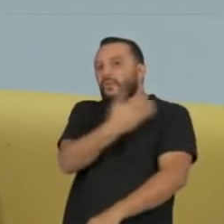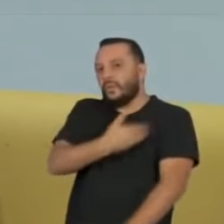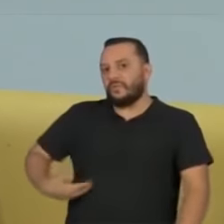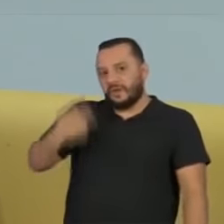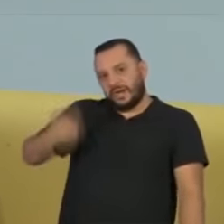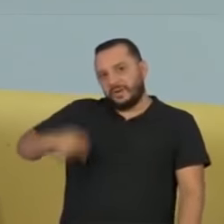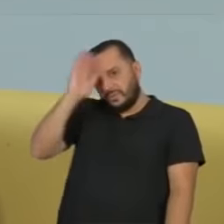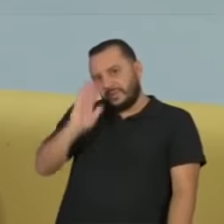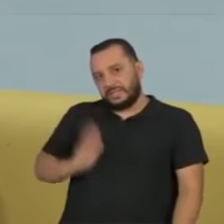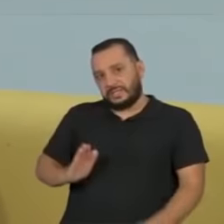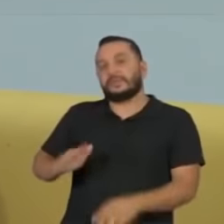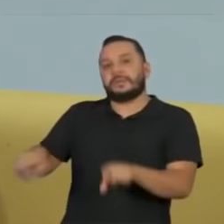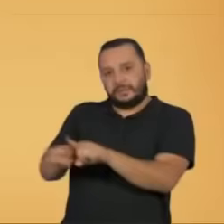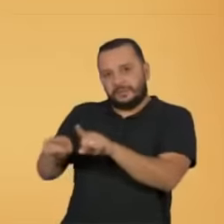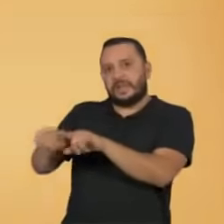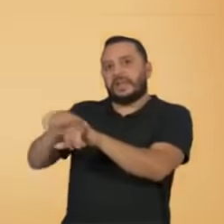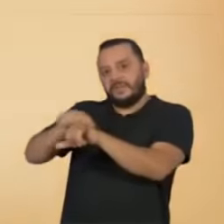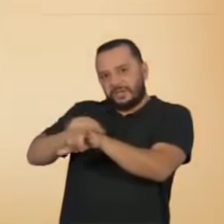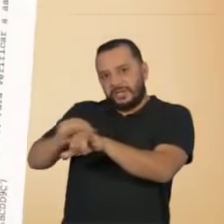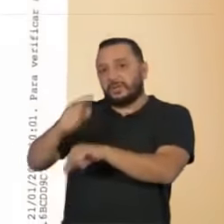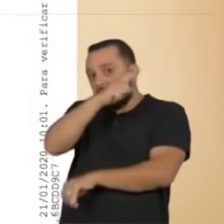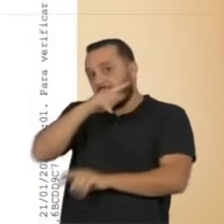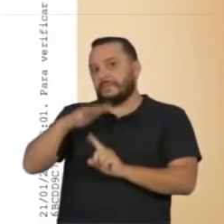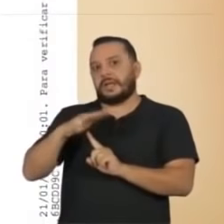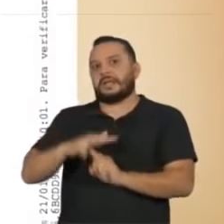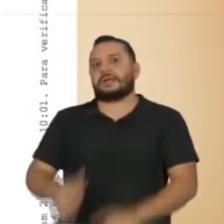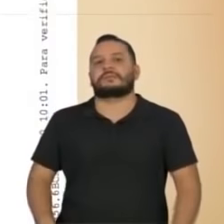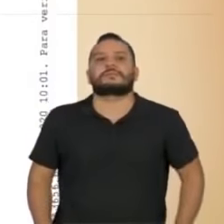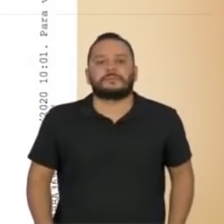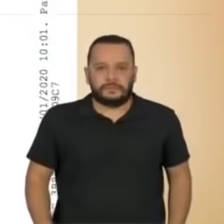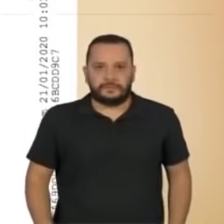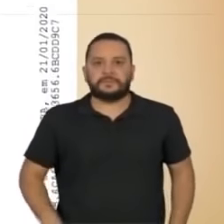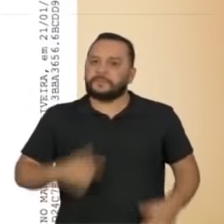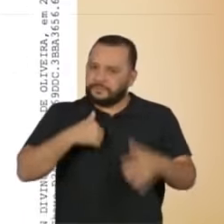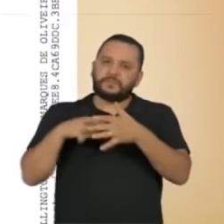da Operação Lava Jato, no Paraná. A denúncia foi